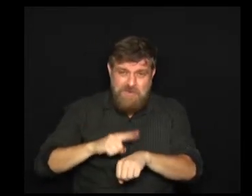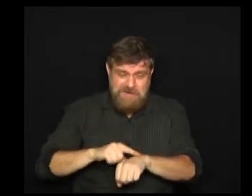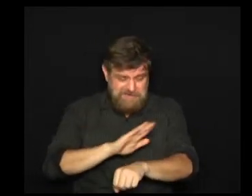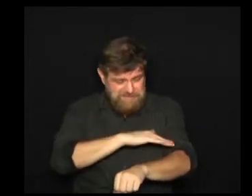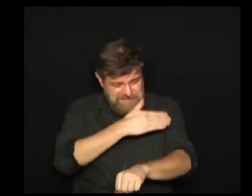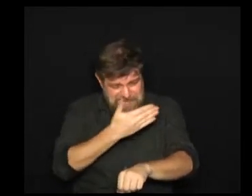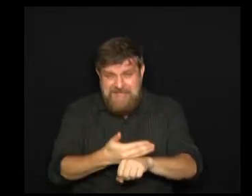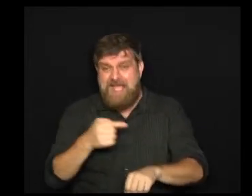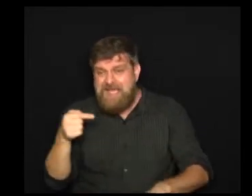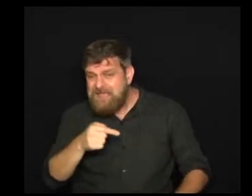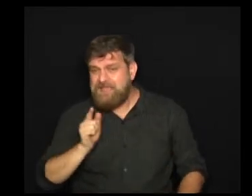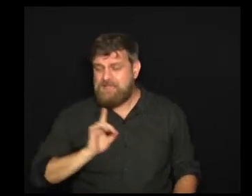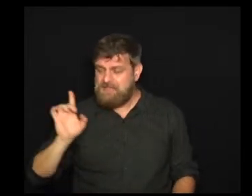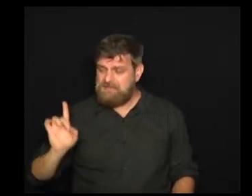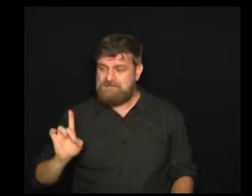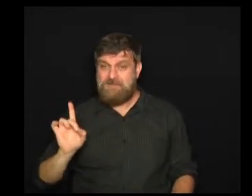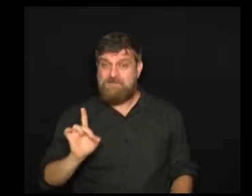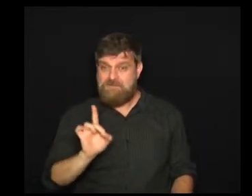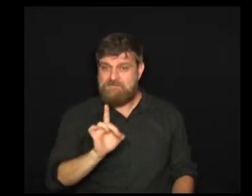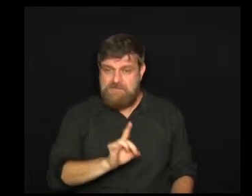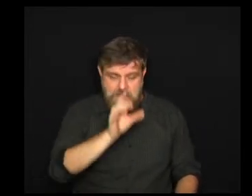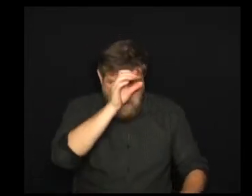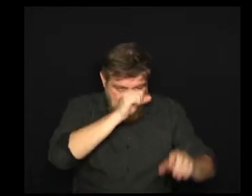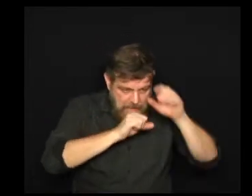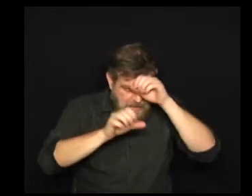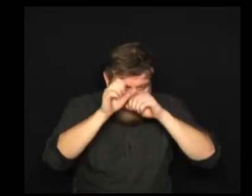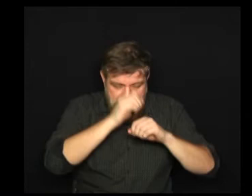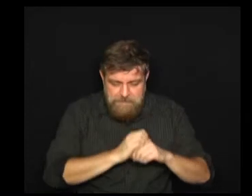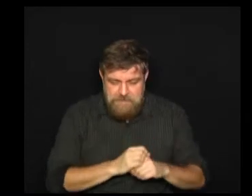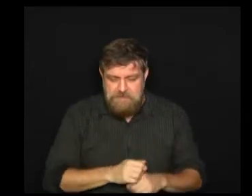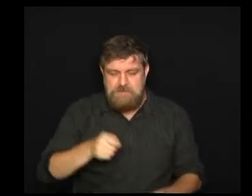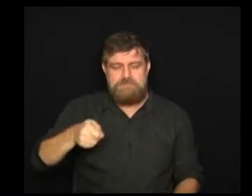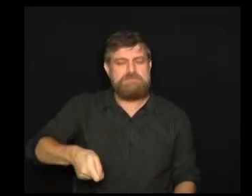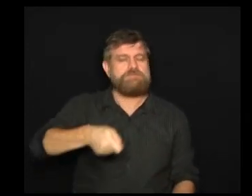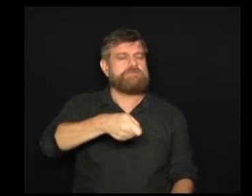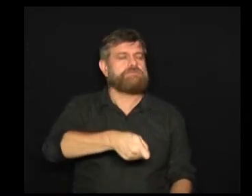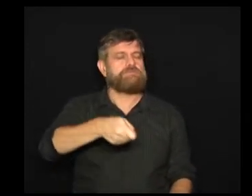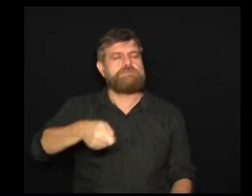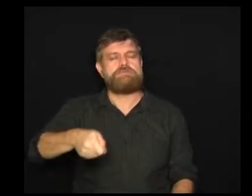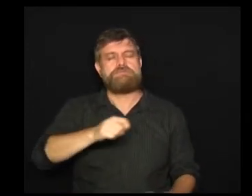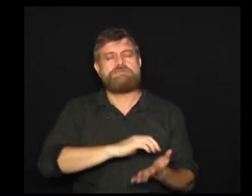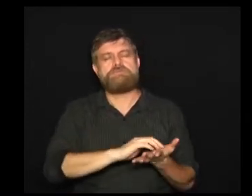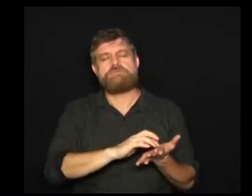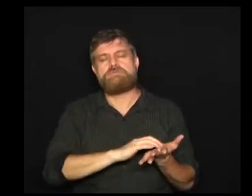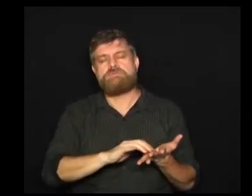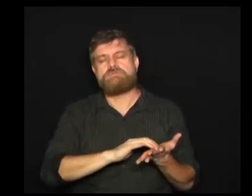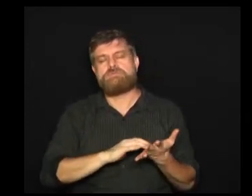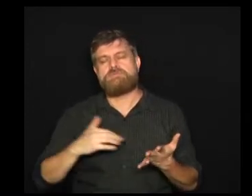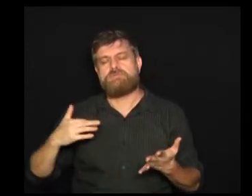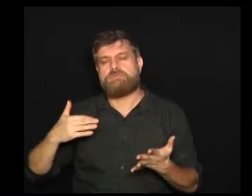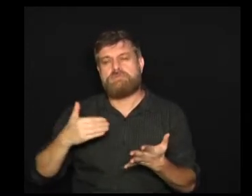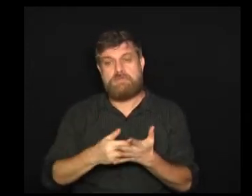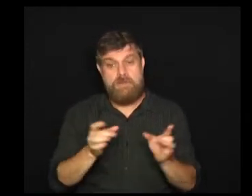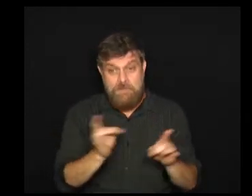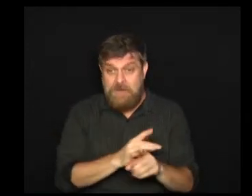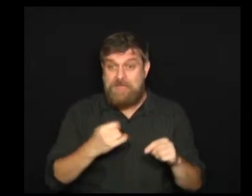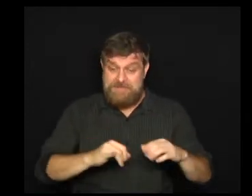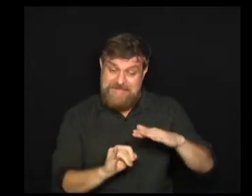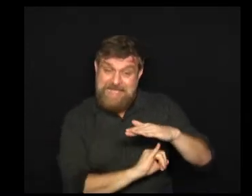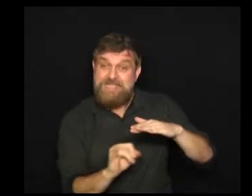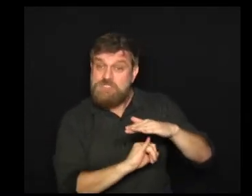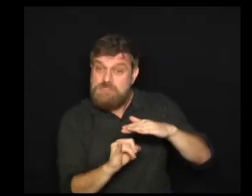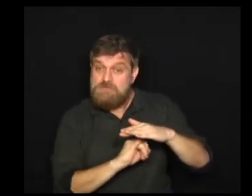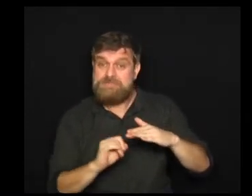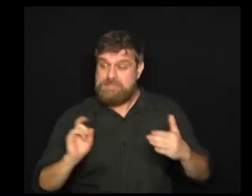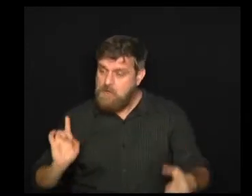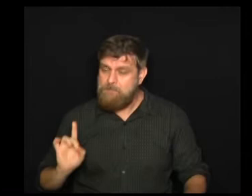enquanto ele vai passar pelo processo de reabilitação até estar reabilitado, ele precisa ir para a entidade para